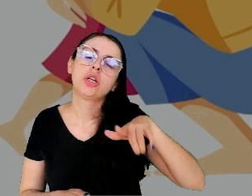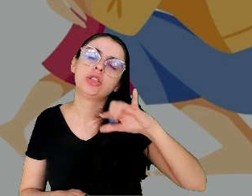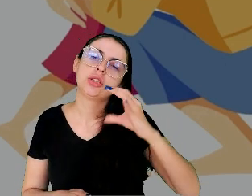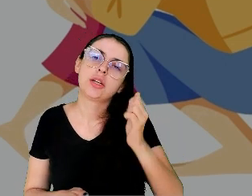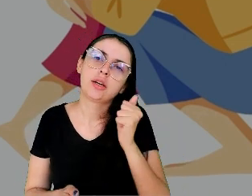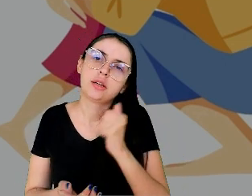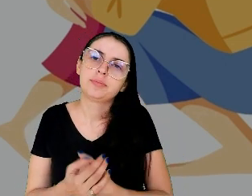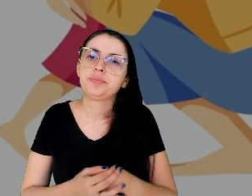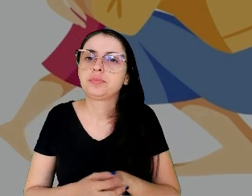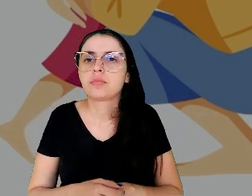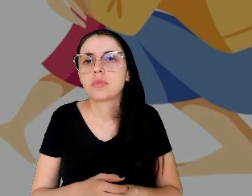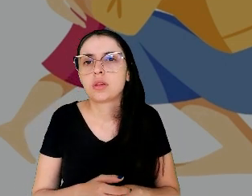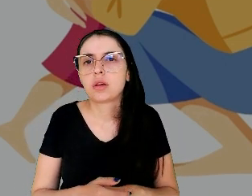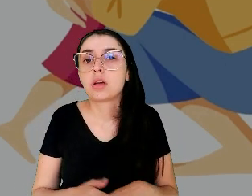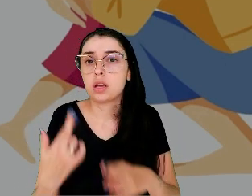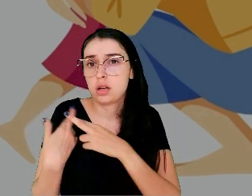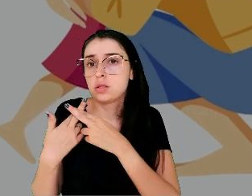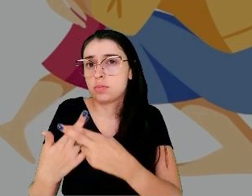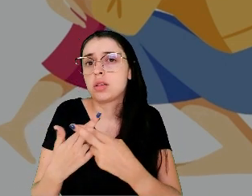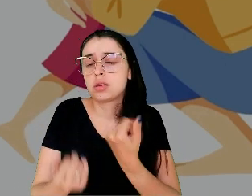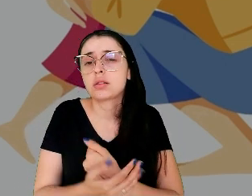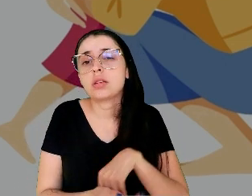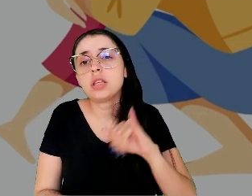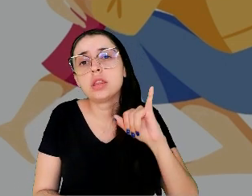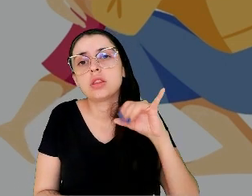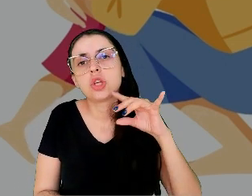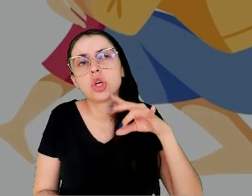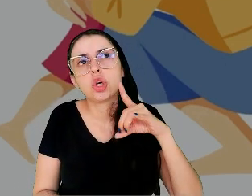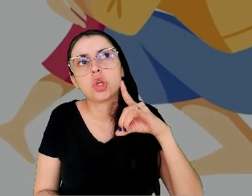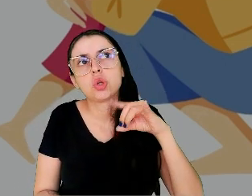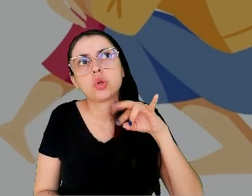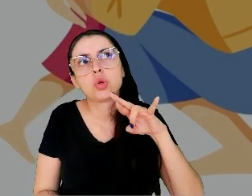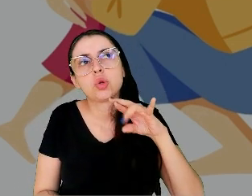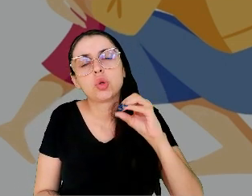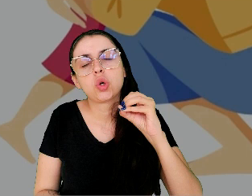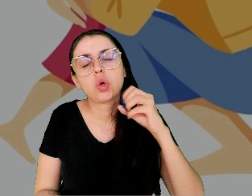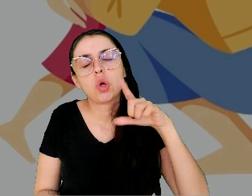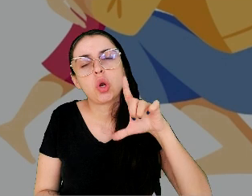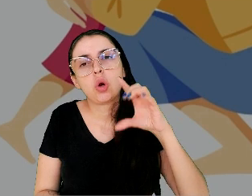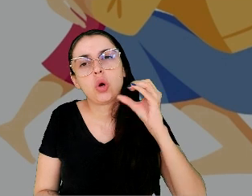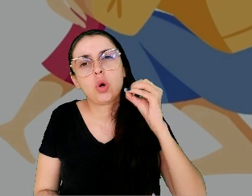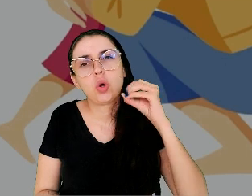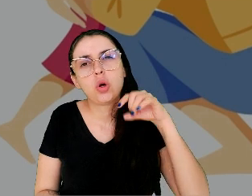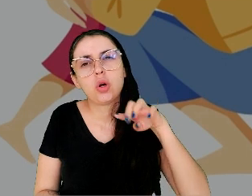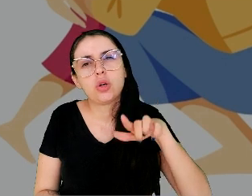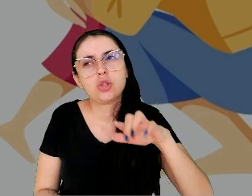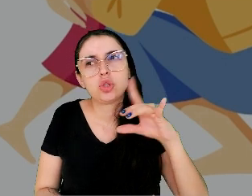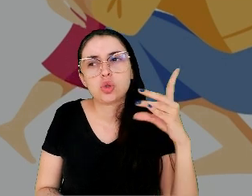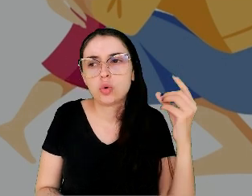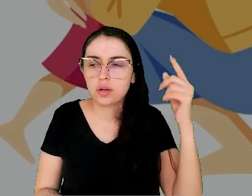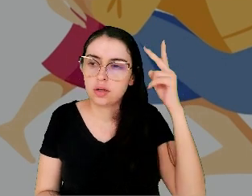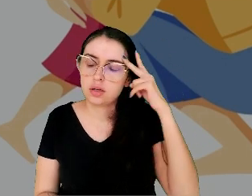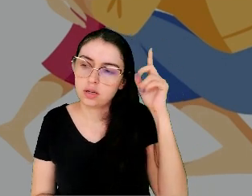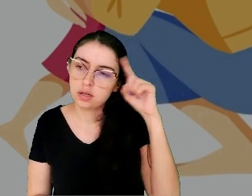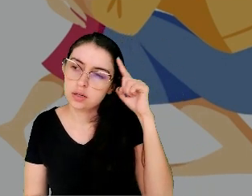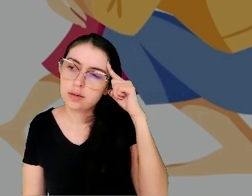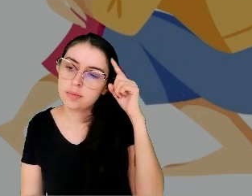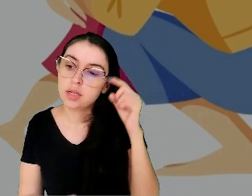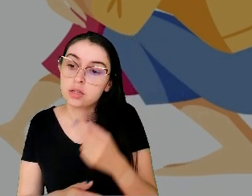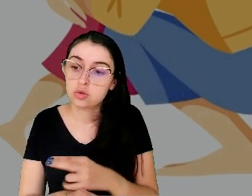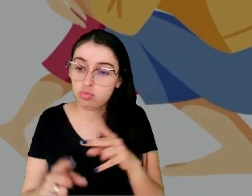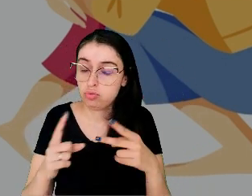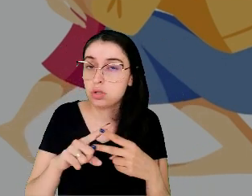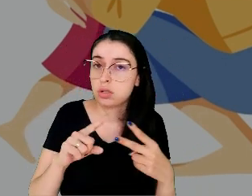próprio planejamento hidrológico. Lembrando que planejamento hidrológico e hidrologia para o